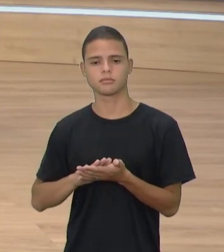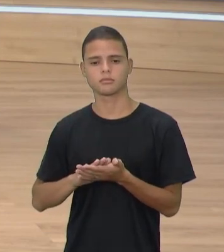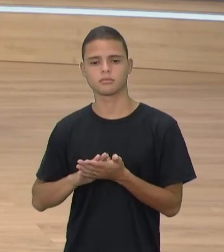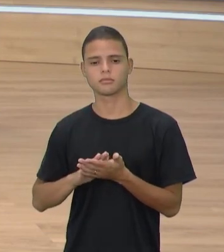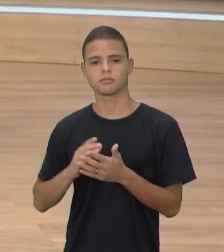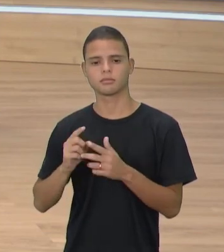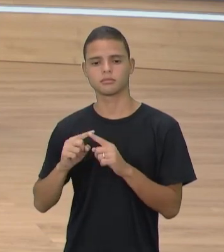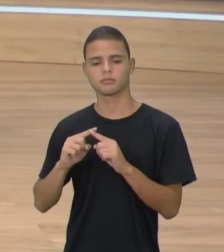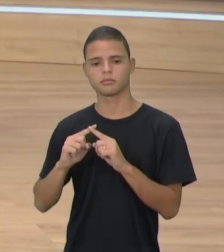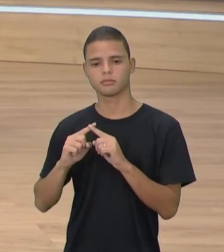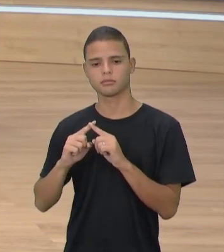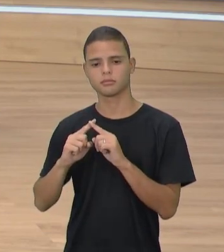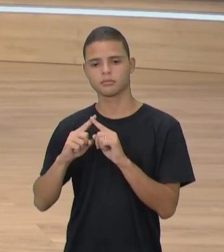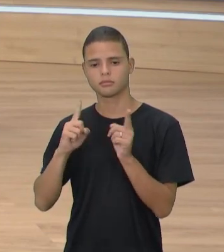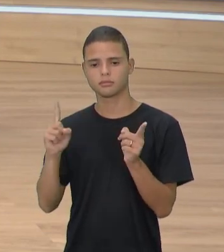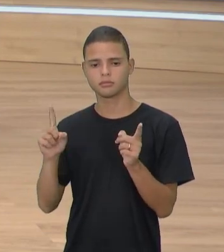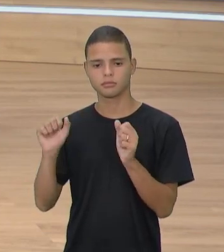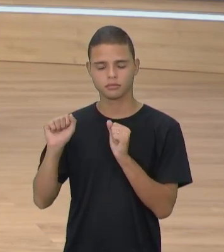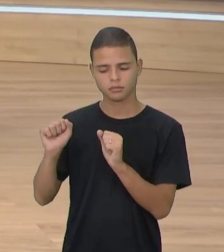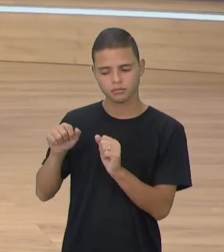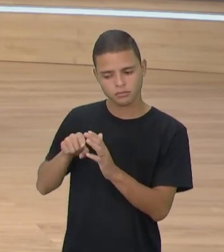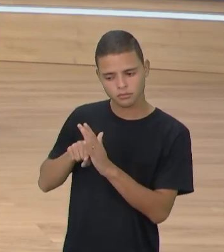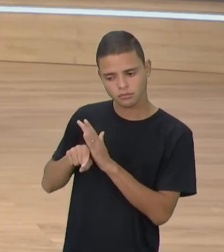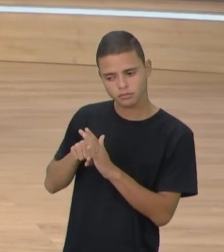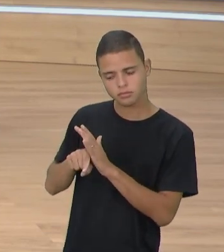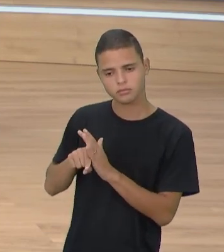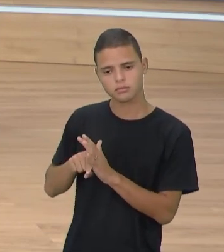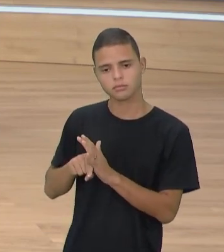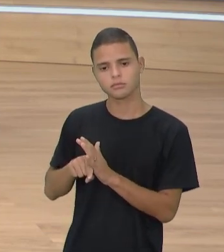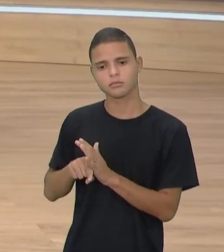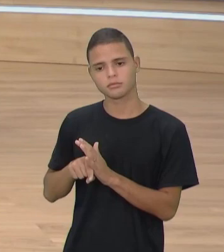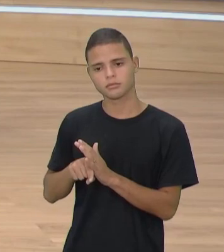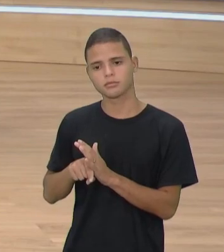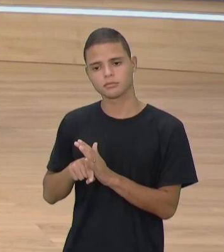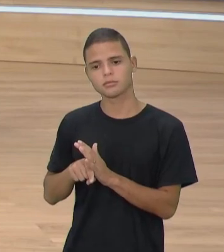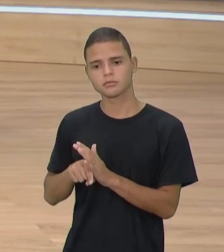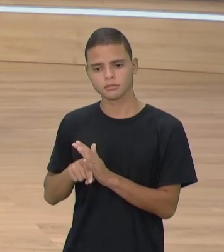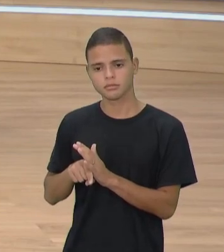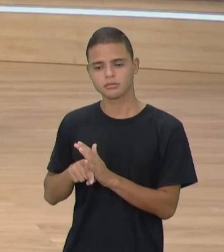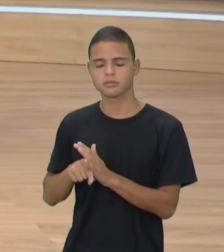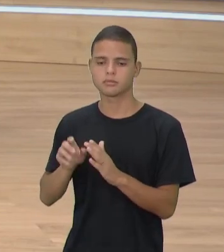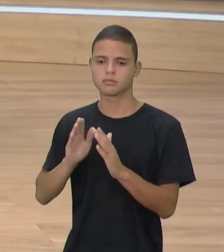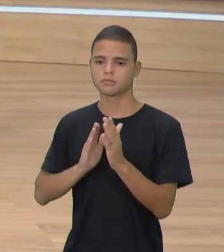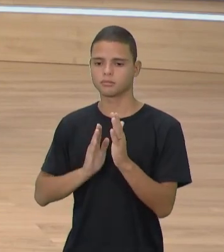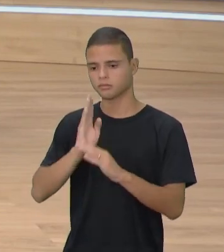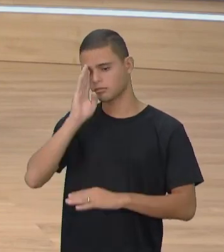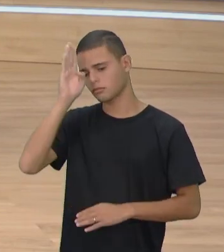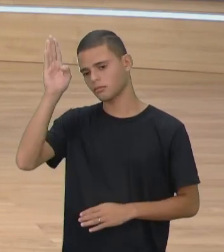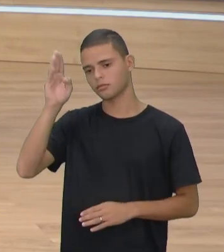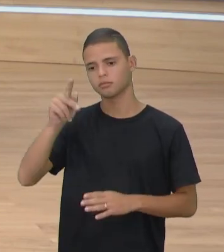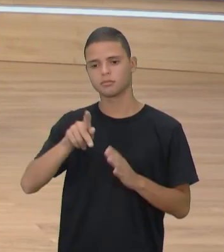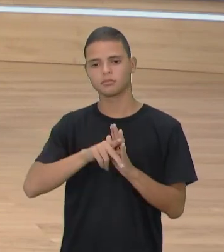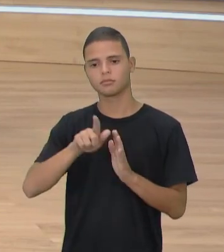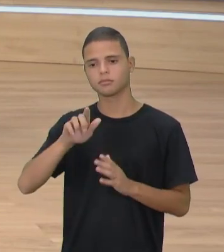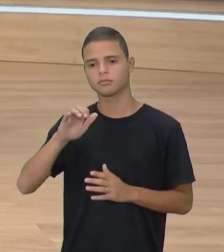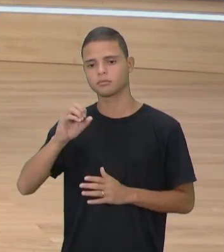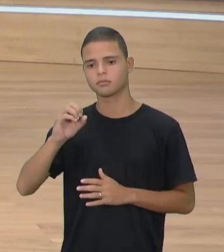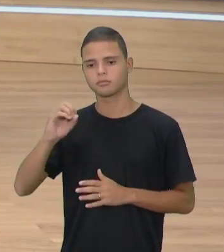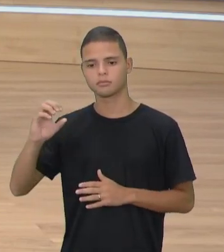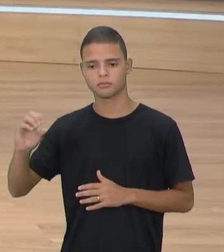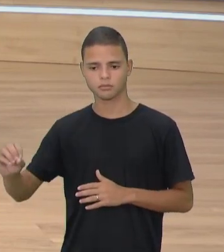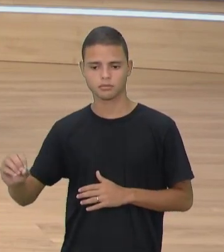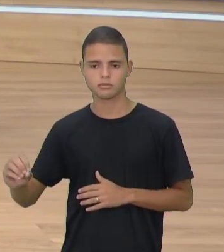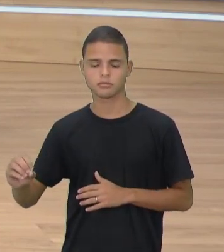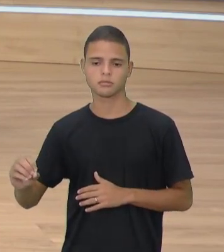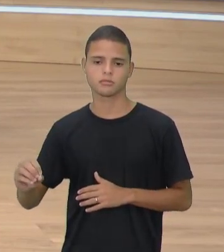dar, pode rolar uma pesquisinha sulfato aí, né? Sulfato de cálcio, que é um dos principais componentes do gesso, tá?